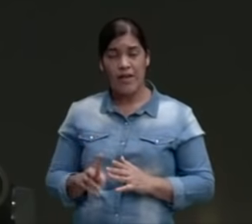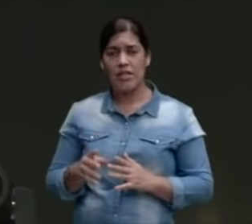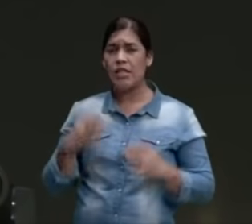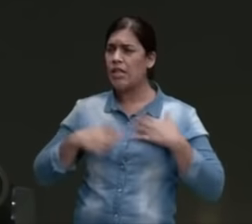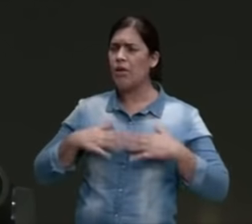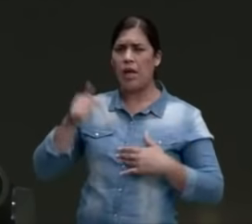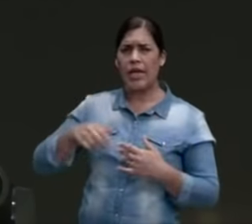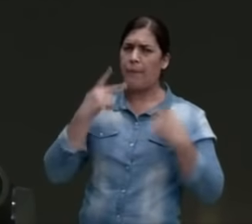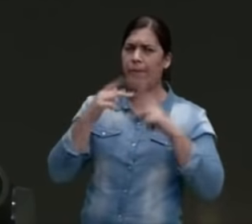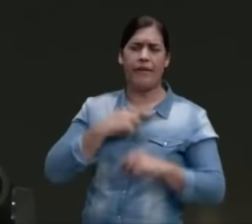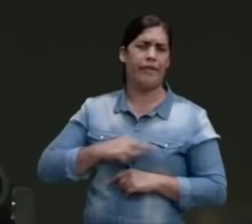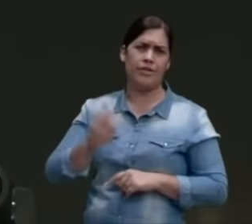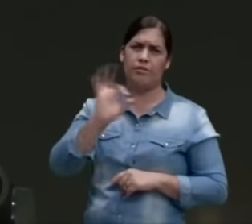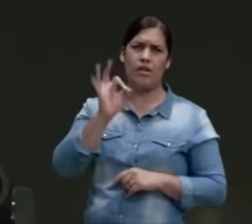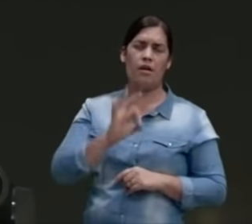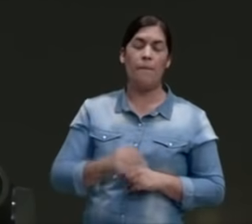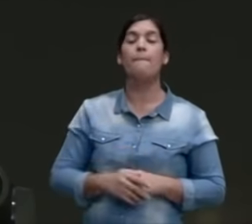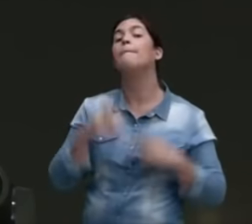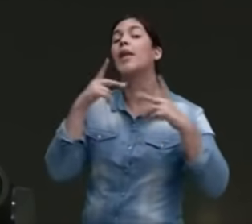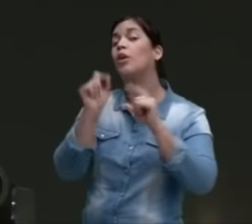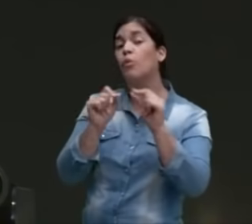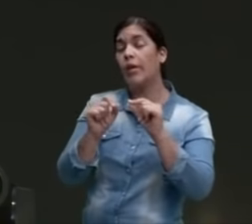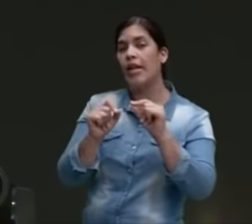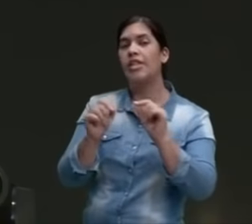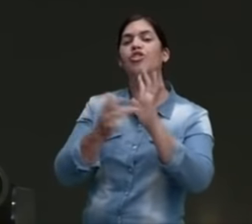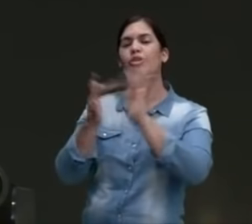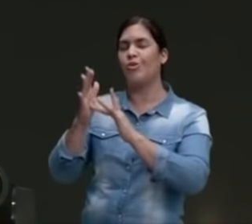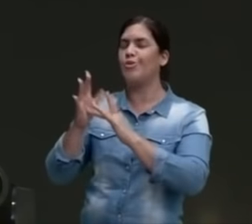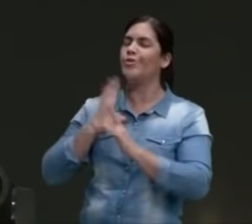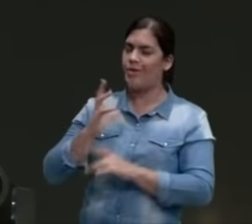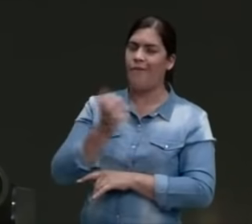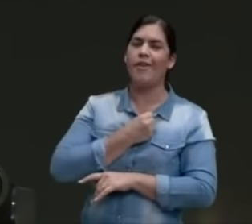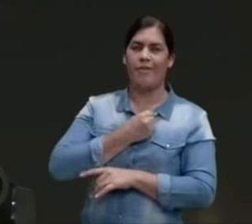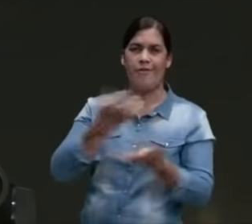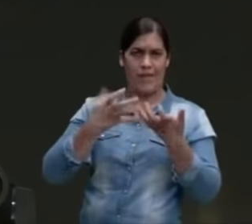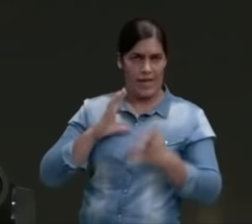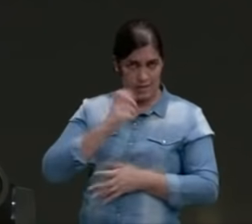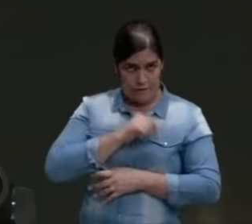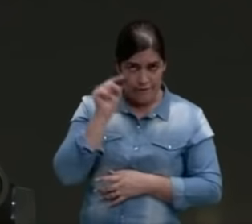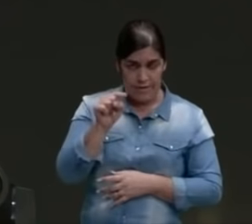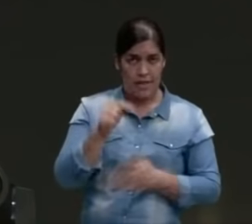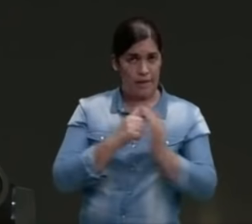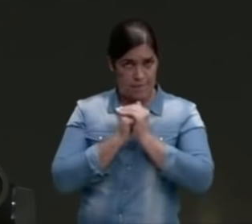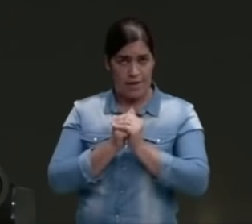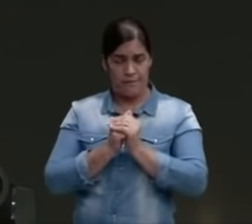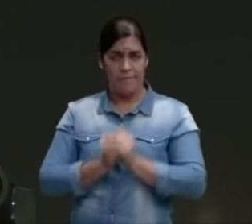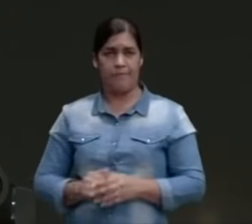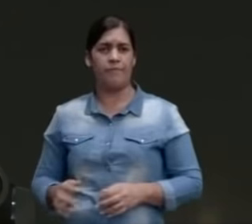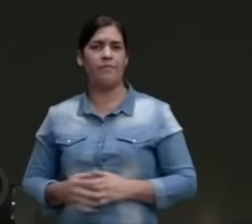ficar tranquilo, aqui não se prega religião. Aqui se prega sobre Jesus, que é o Salvador, que Ele quer te salvar. Amém?